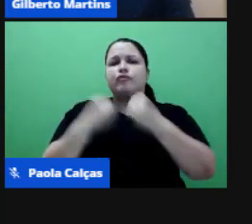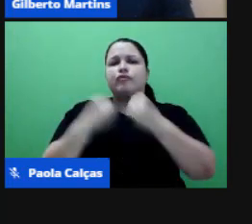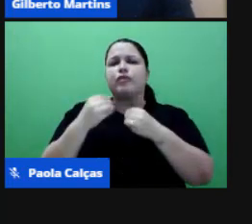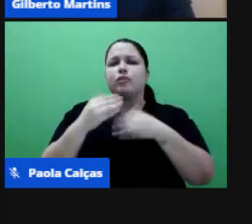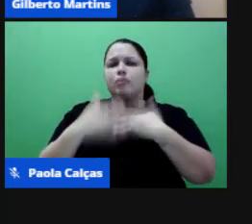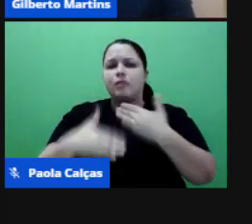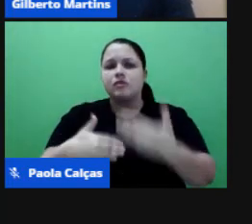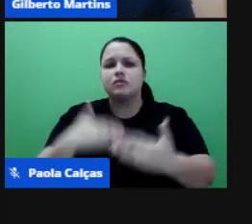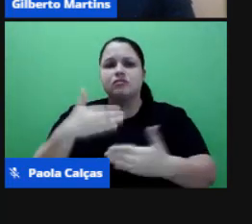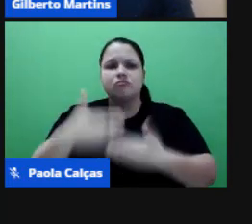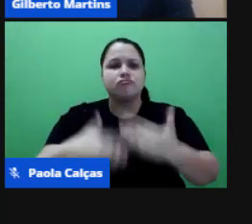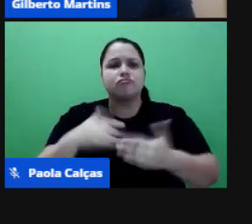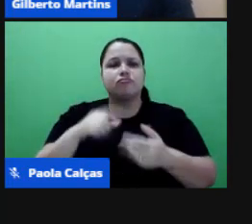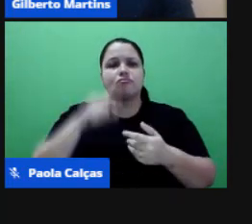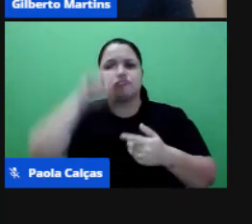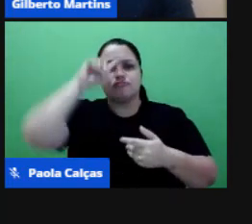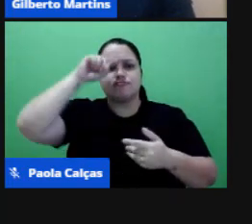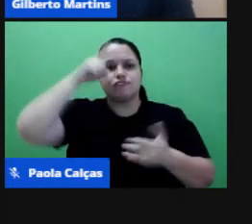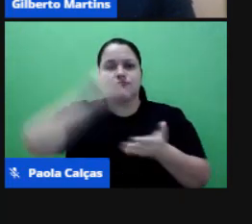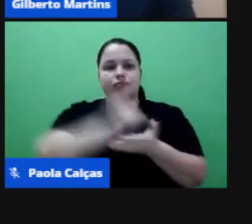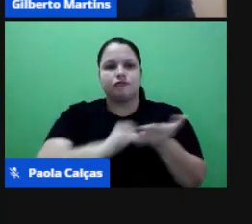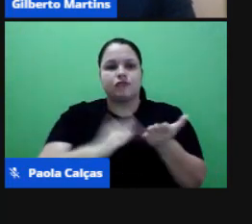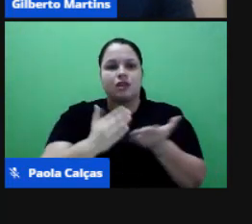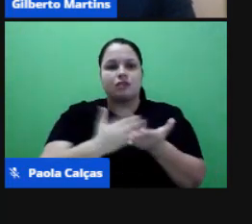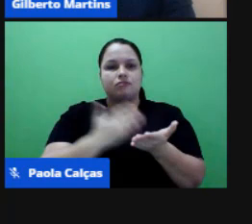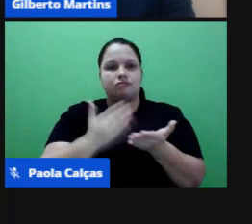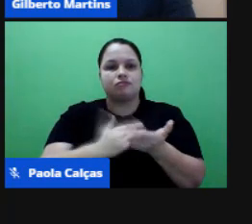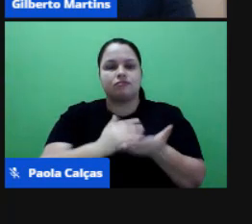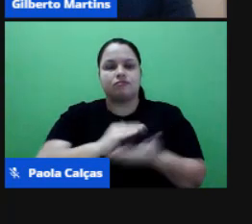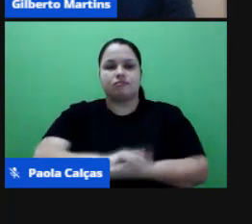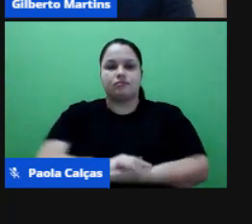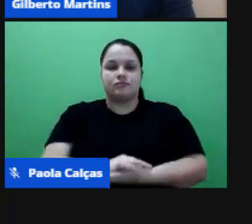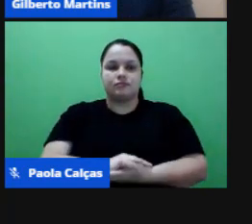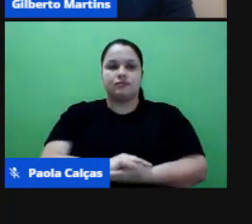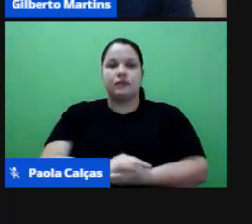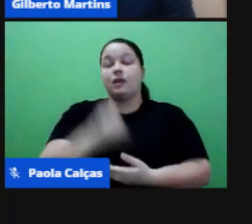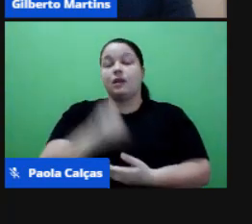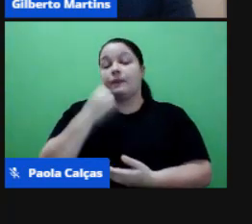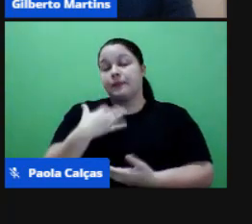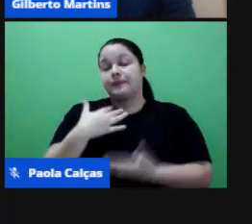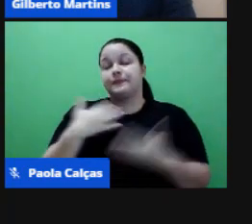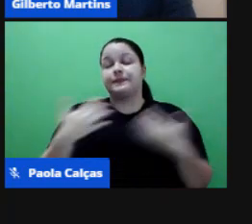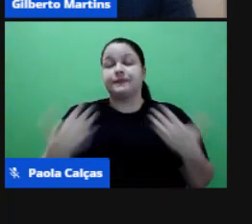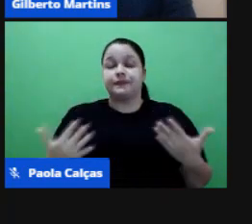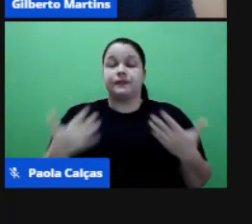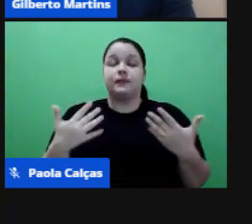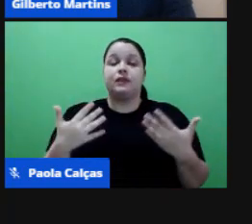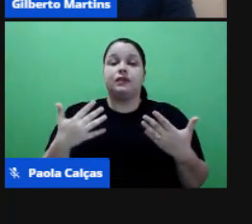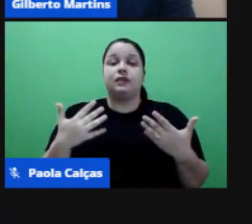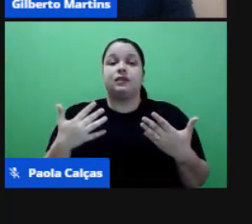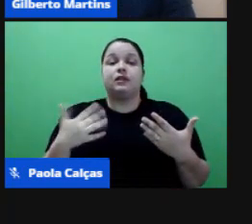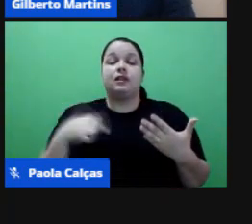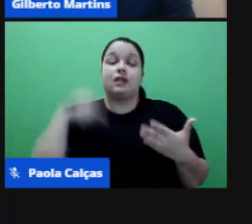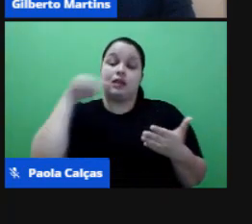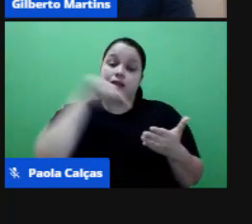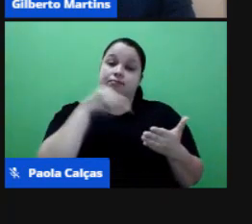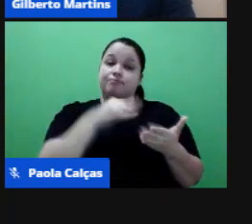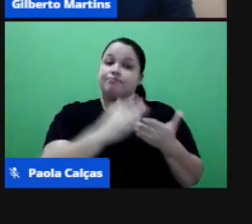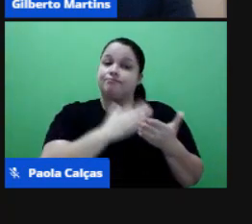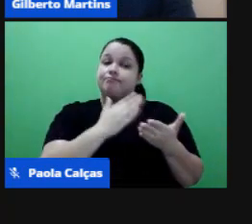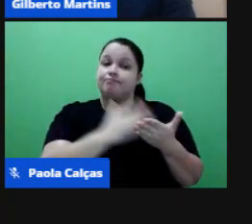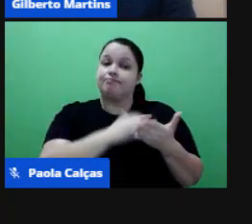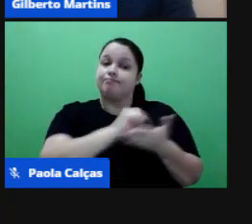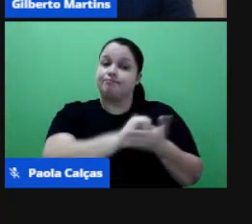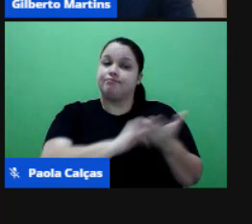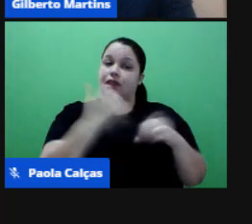atividade. Professora Janine. Bom, então olha só. Esse caderno de atividade diagnóstica, ele foi